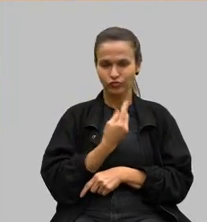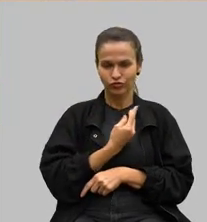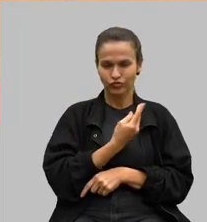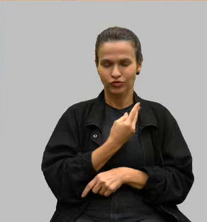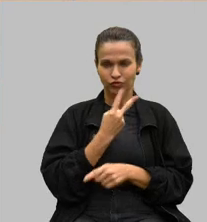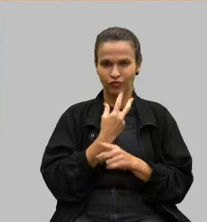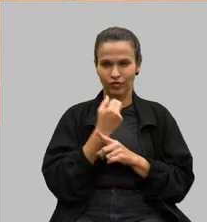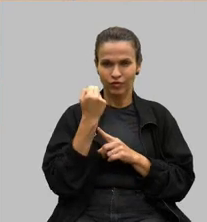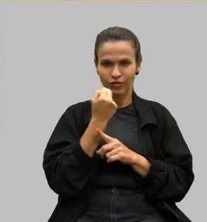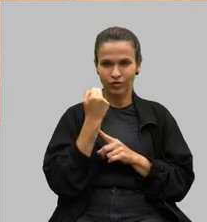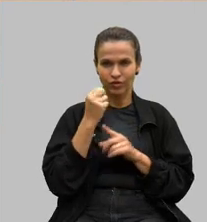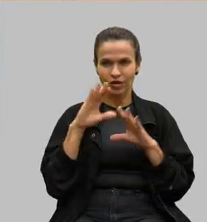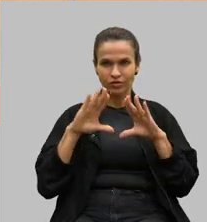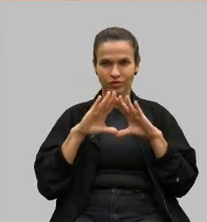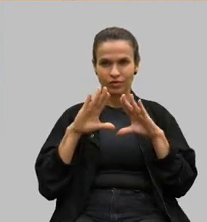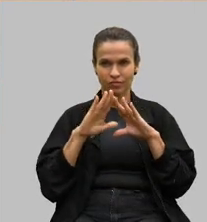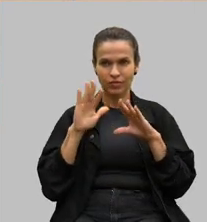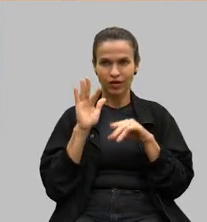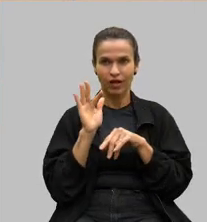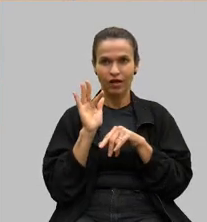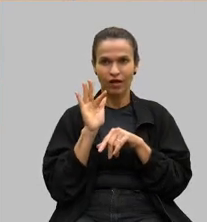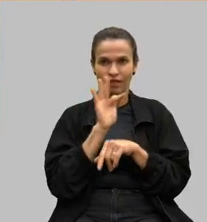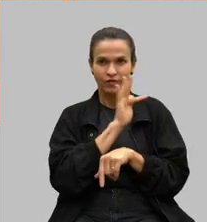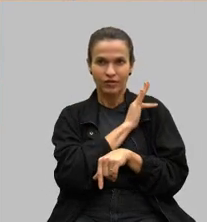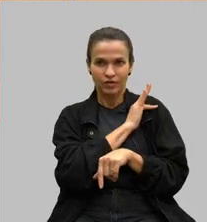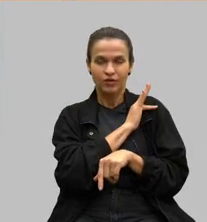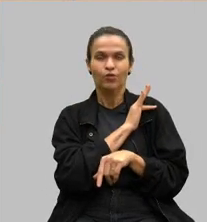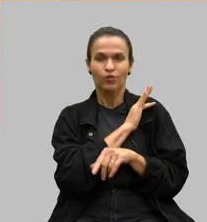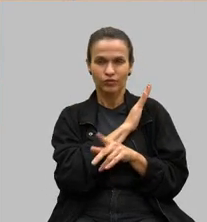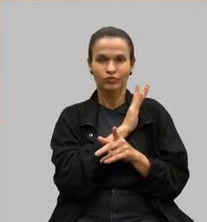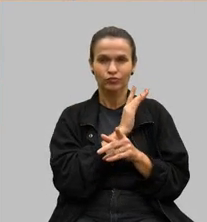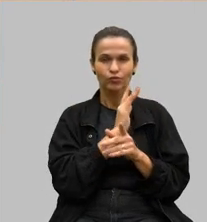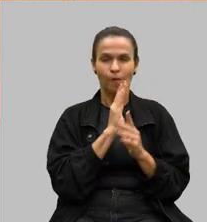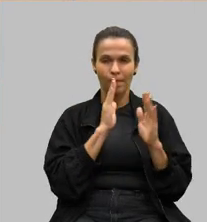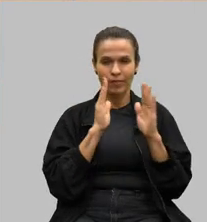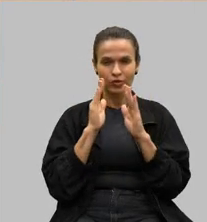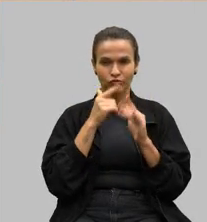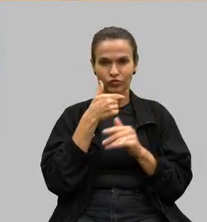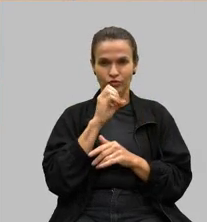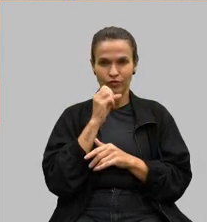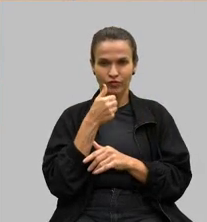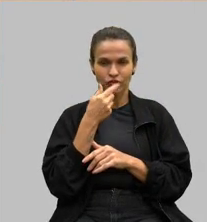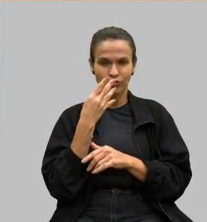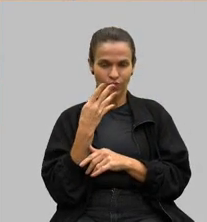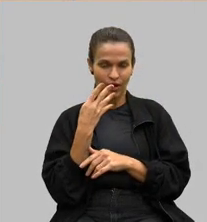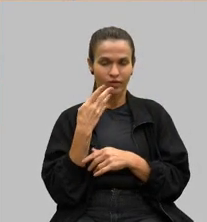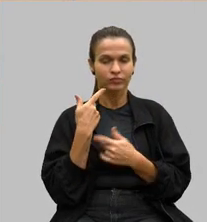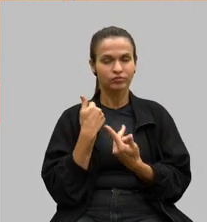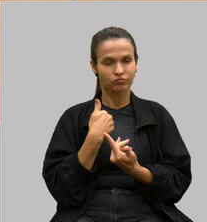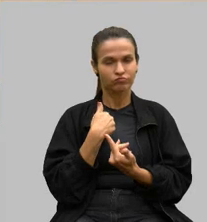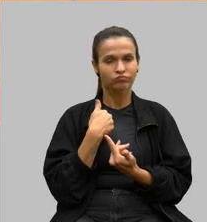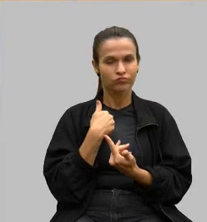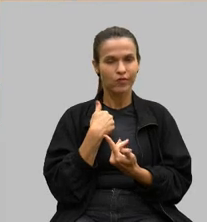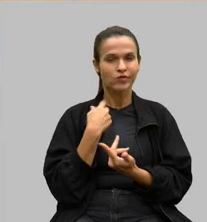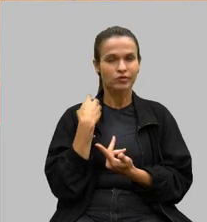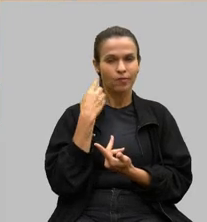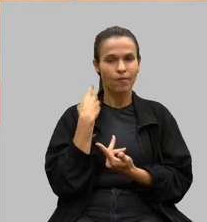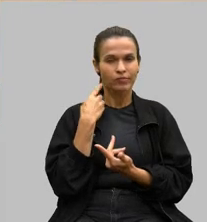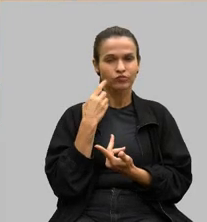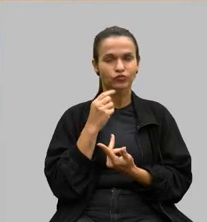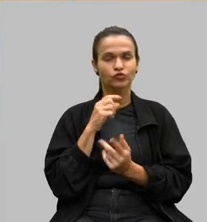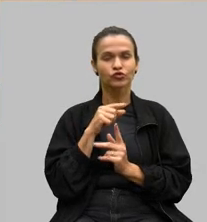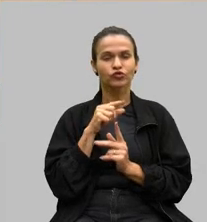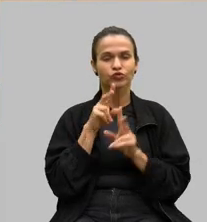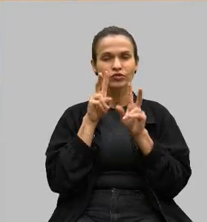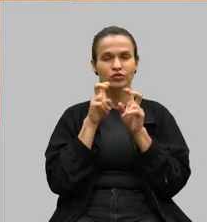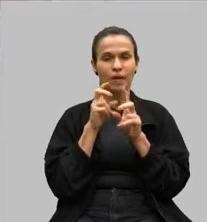da do Assembleia fiscaliza da edição 2024 secretário eu sou uma deputada de assunto único no